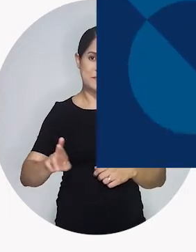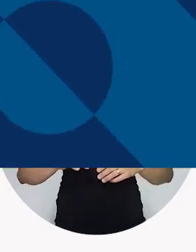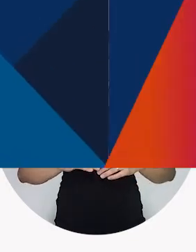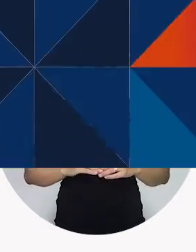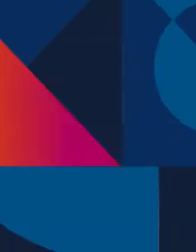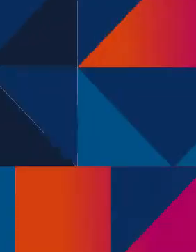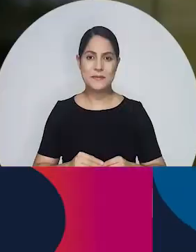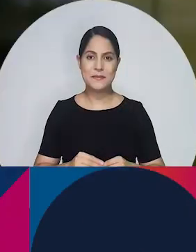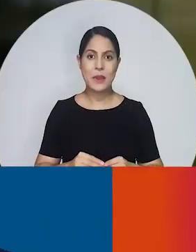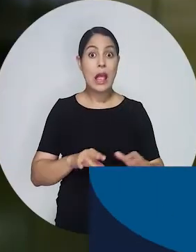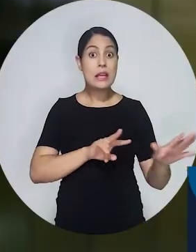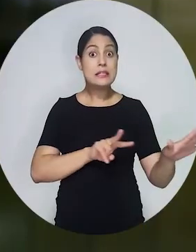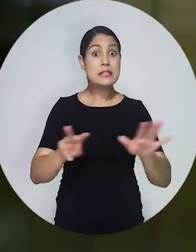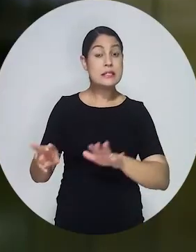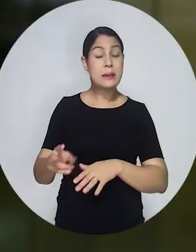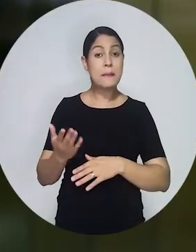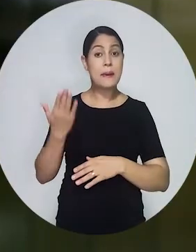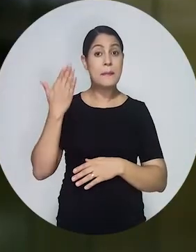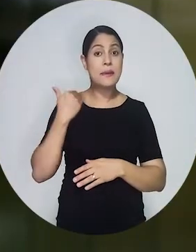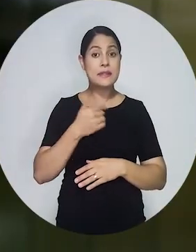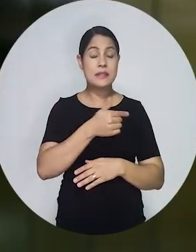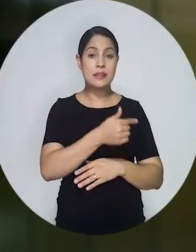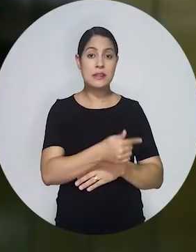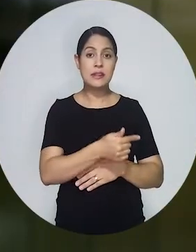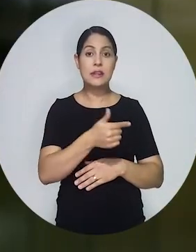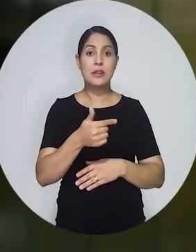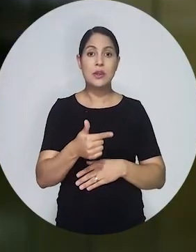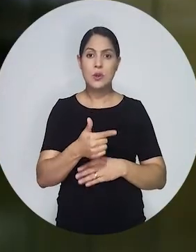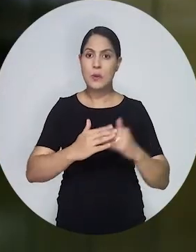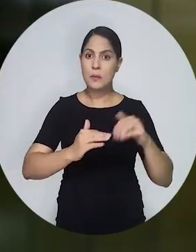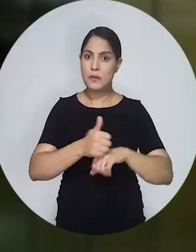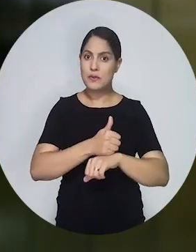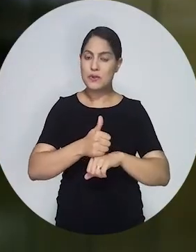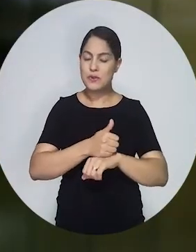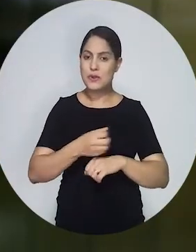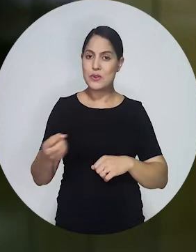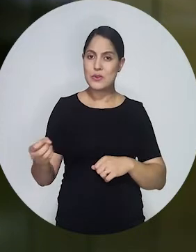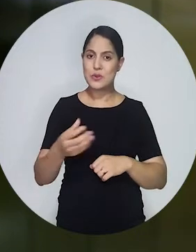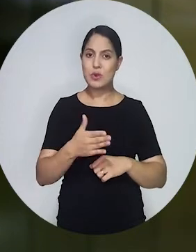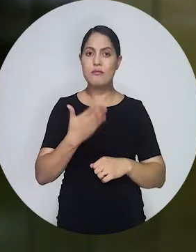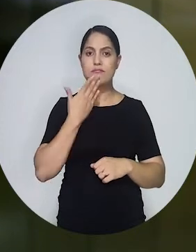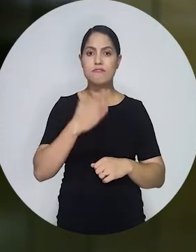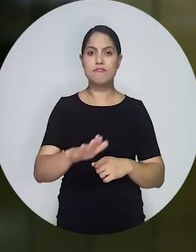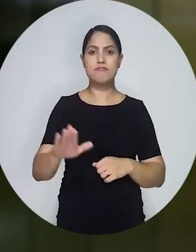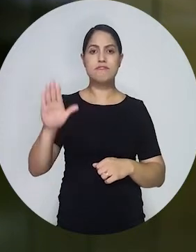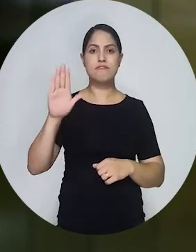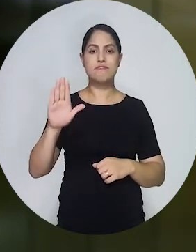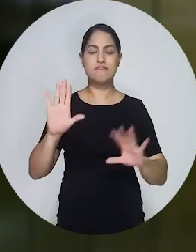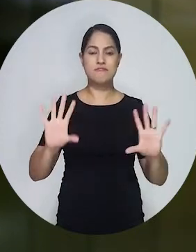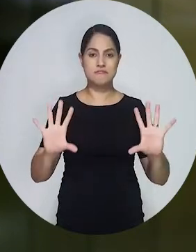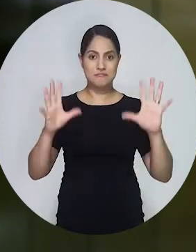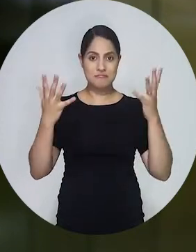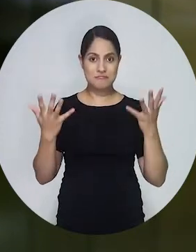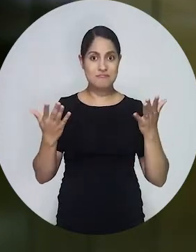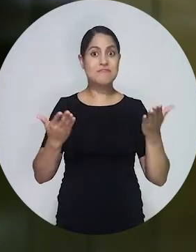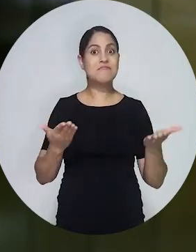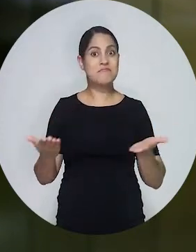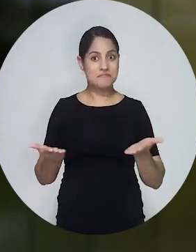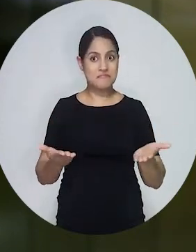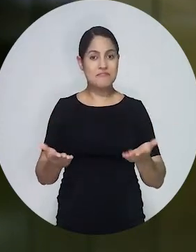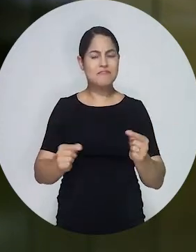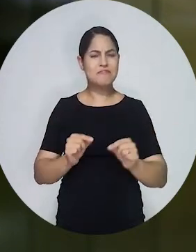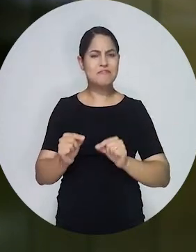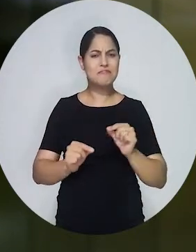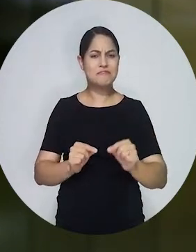editorajc.com.br. Na última semana, 72 novos profissionais prestaram juramento da Ordem dos Advogados do Brasil em